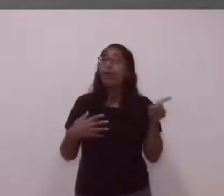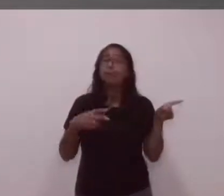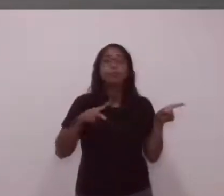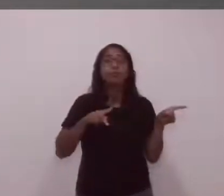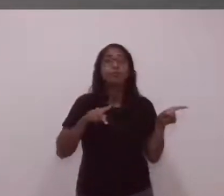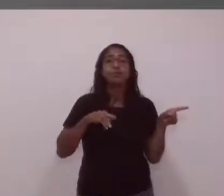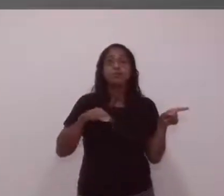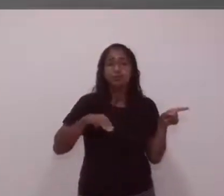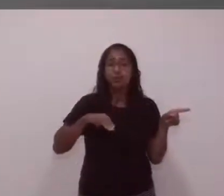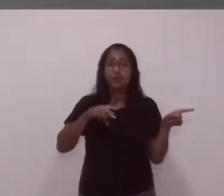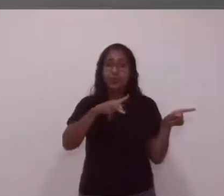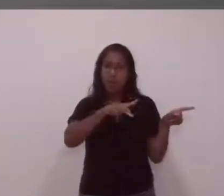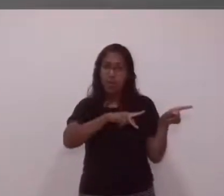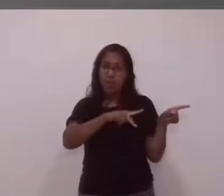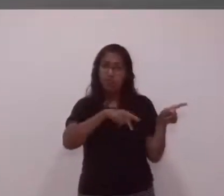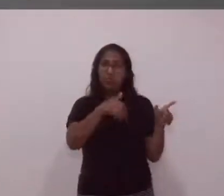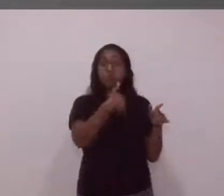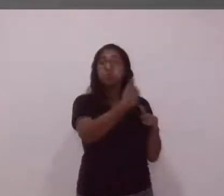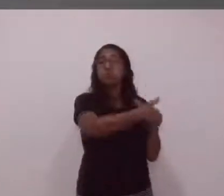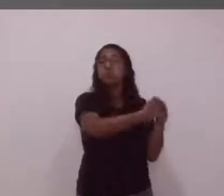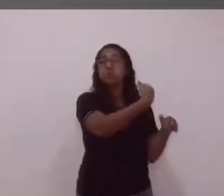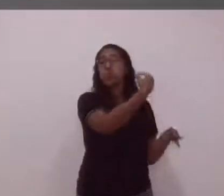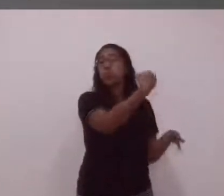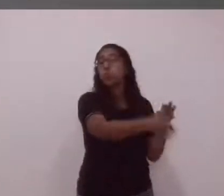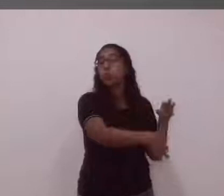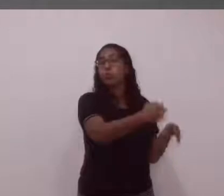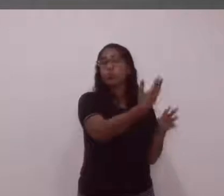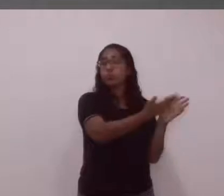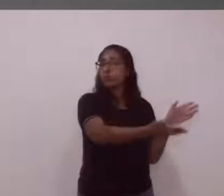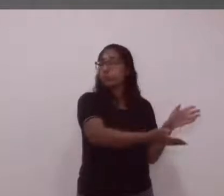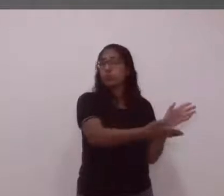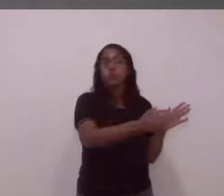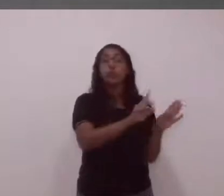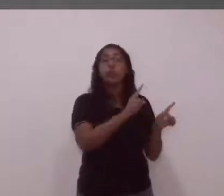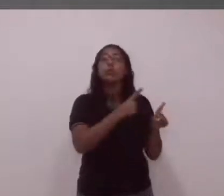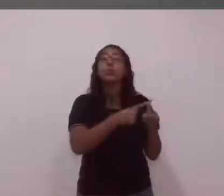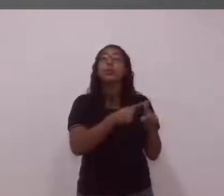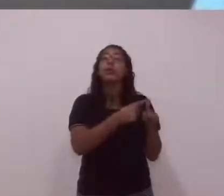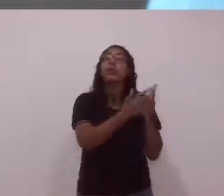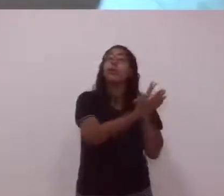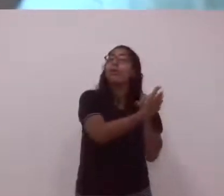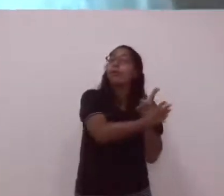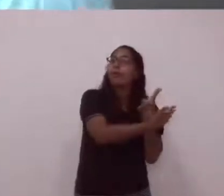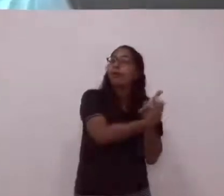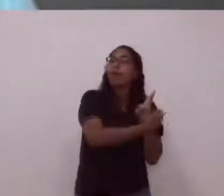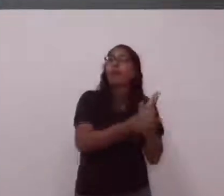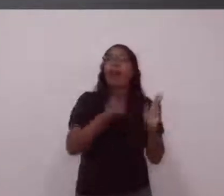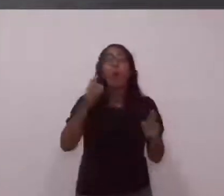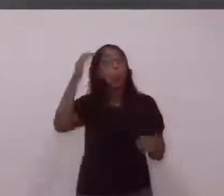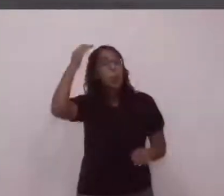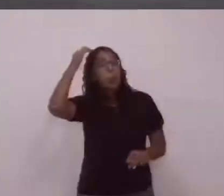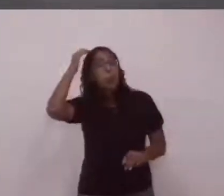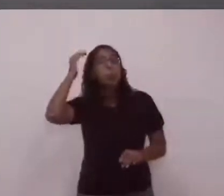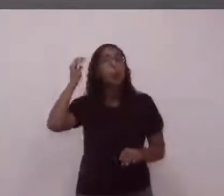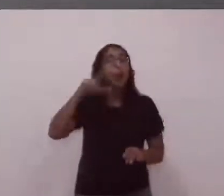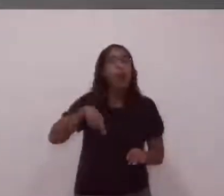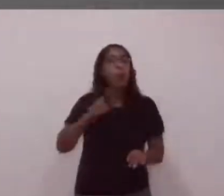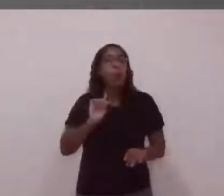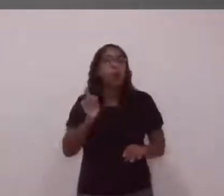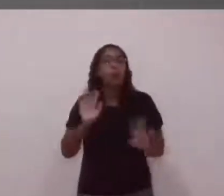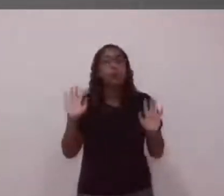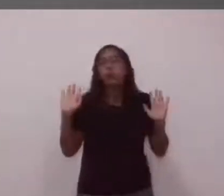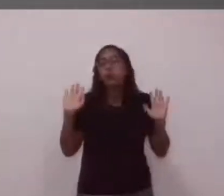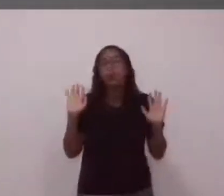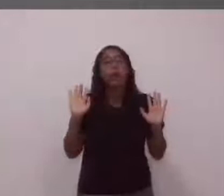vai acabar em uma condenação por erros dolosos ou não administrativos e legais